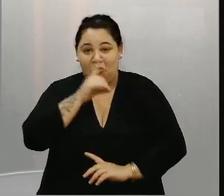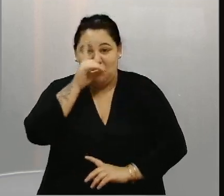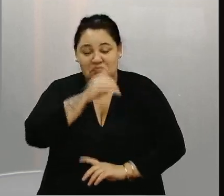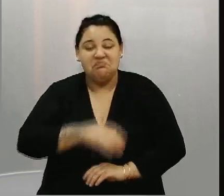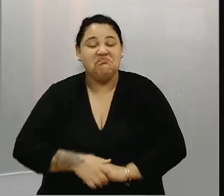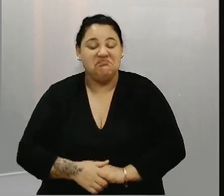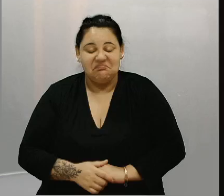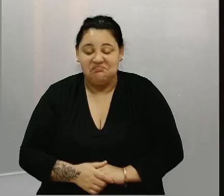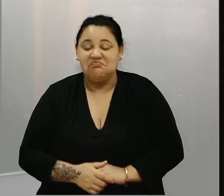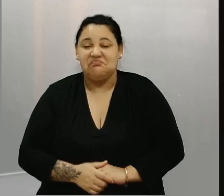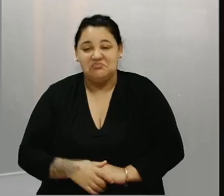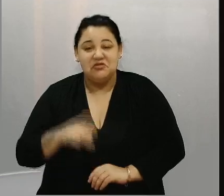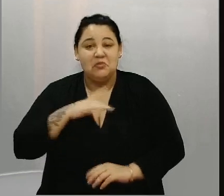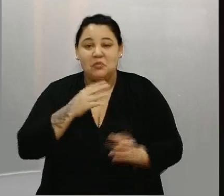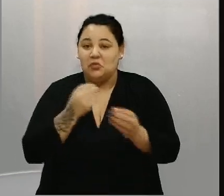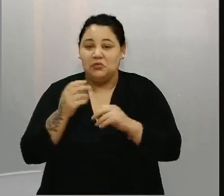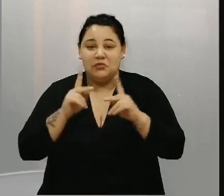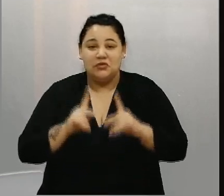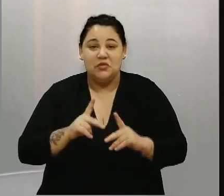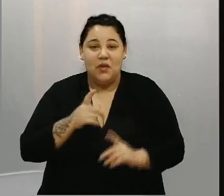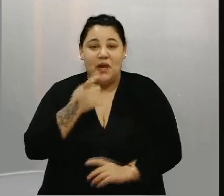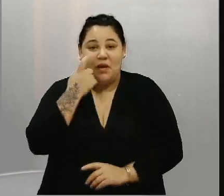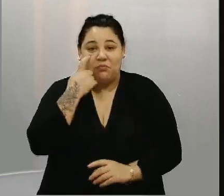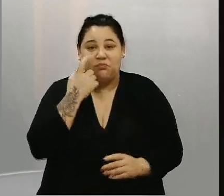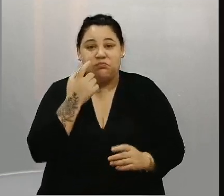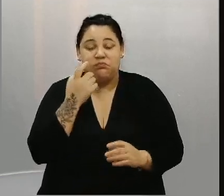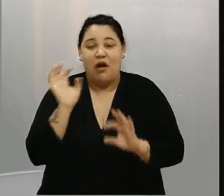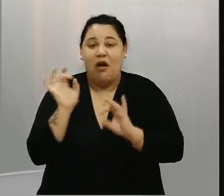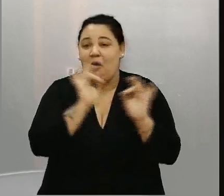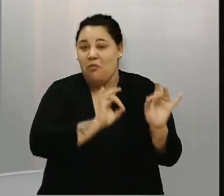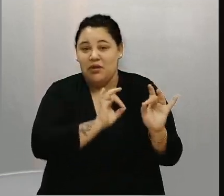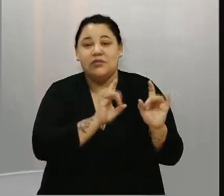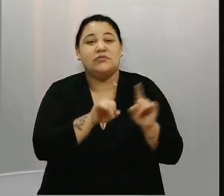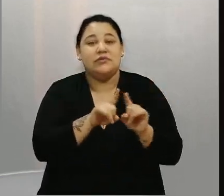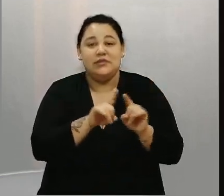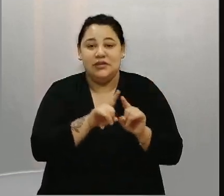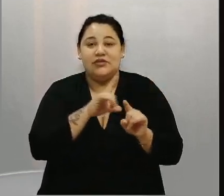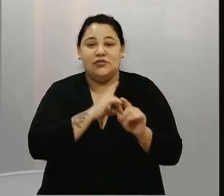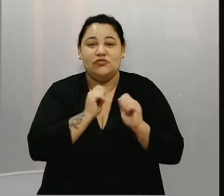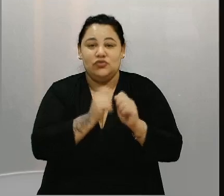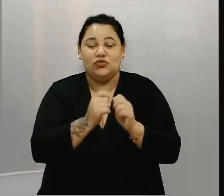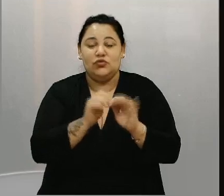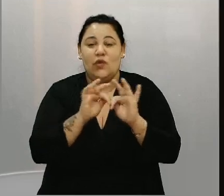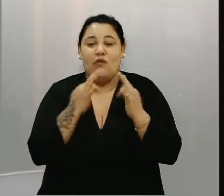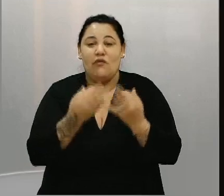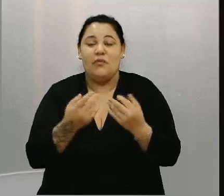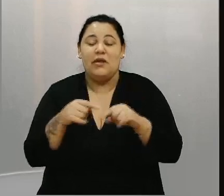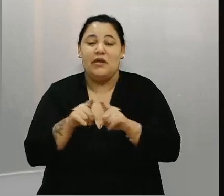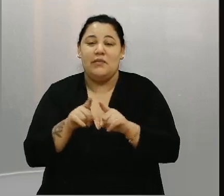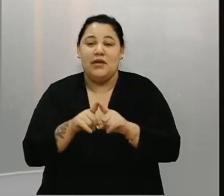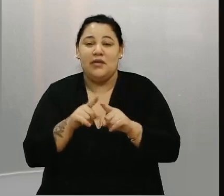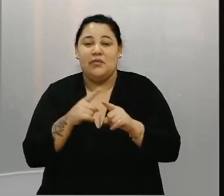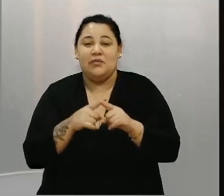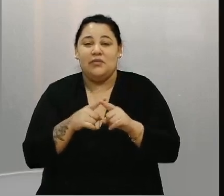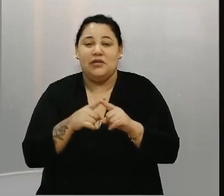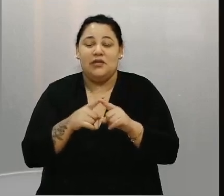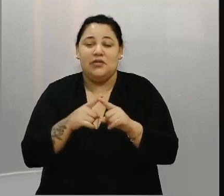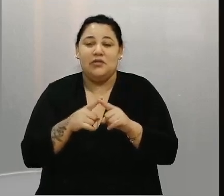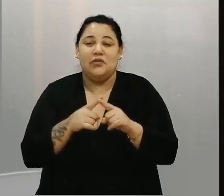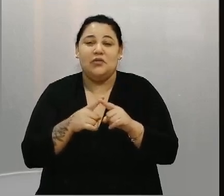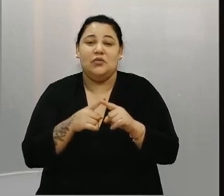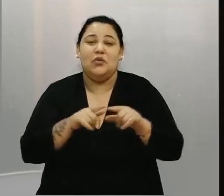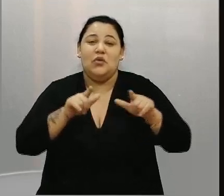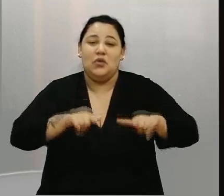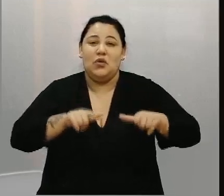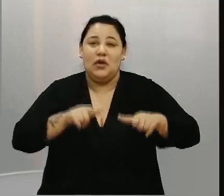Então, além das pessoas que estavam assistindo os jogos, as pessoas estavam lá com as famílias, porque o parque está bem conservado, bem